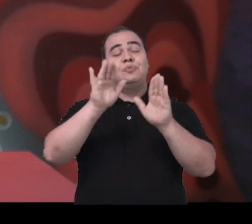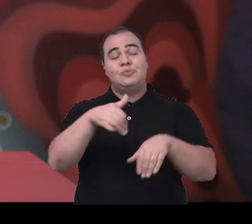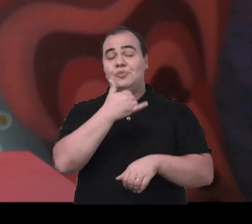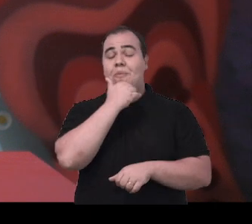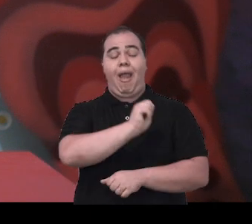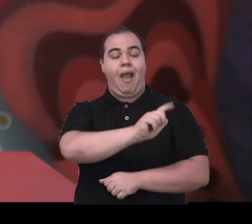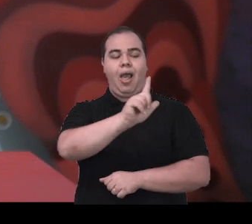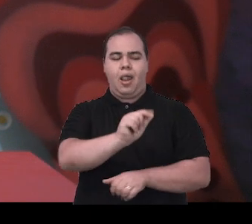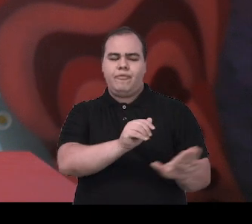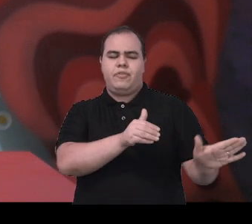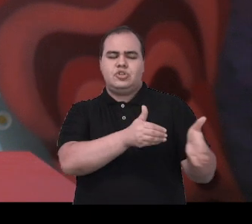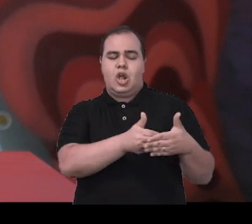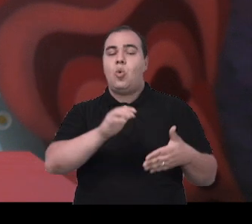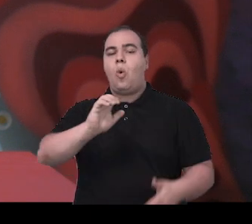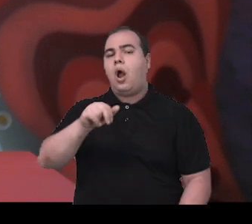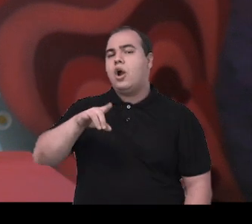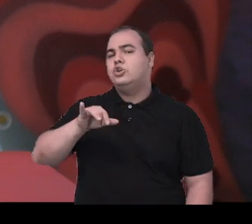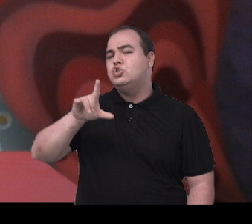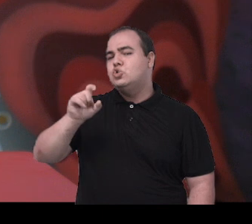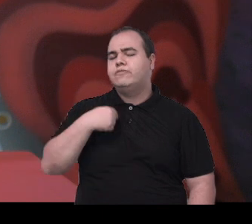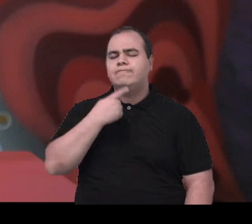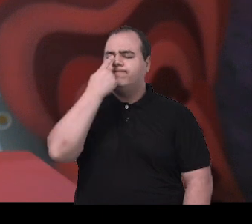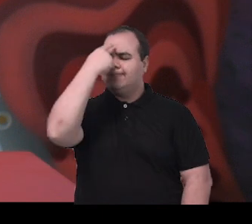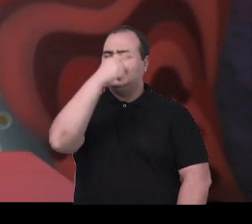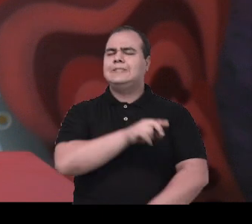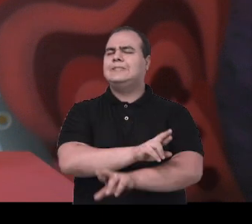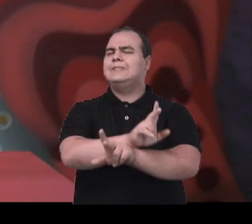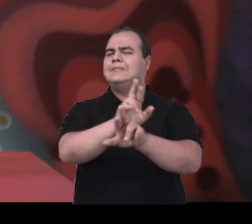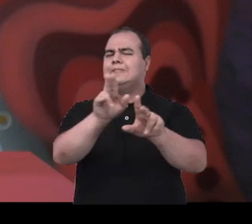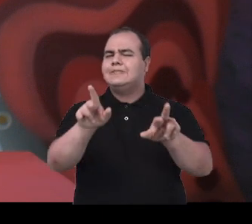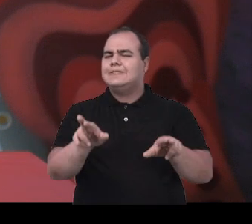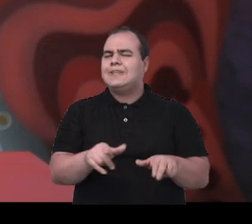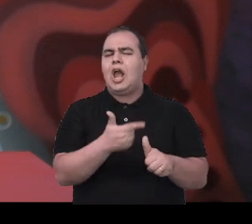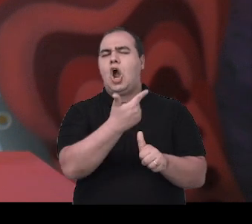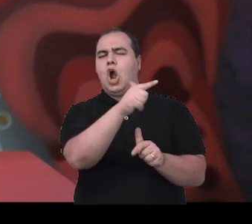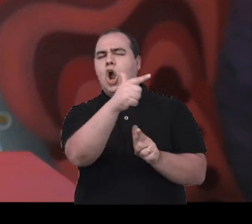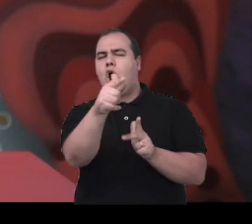fechadas, o Cândido Ferreira foi inventando vários